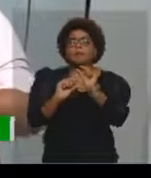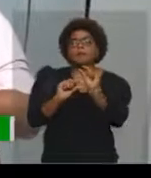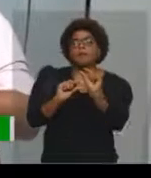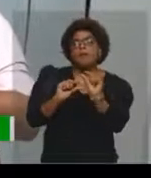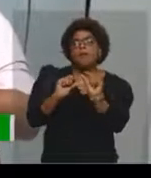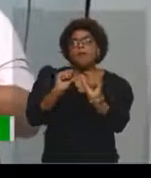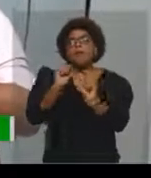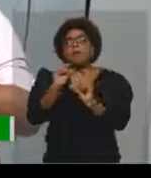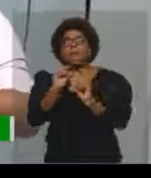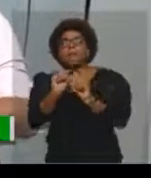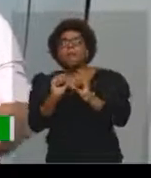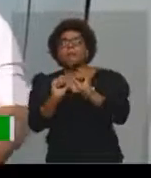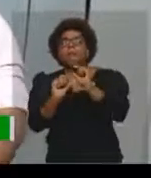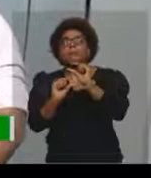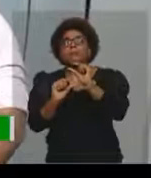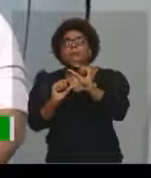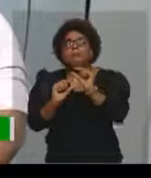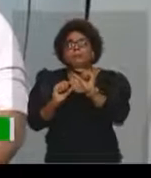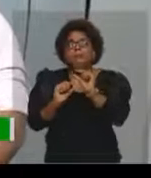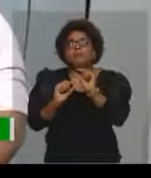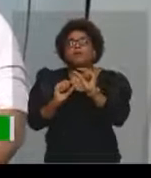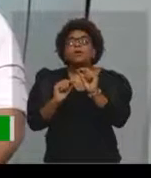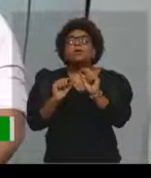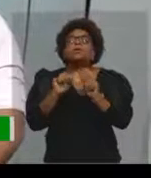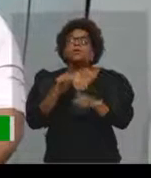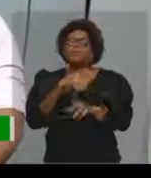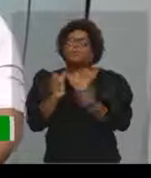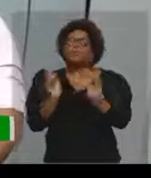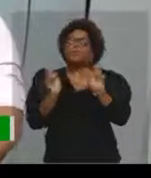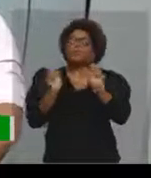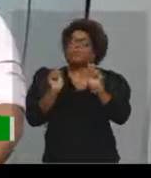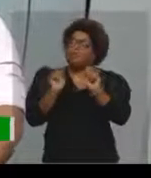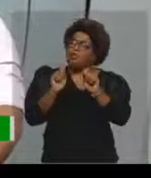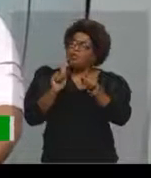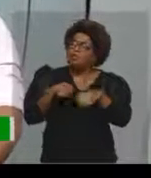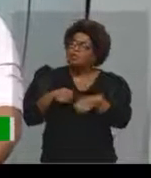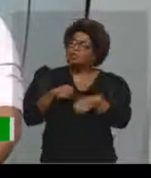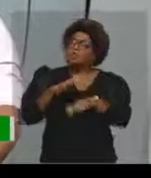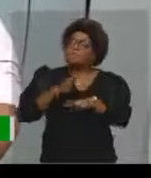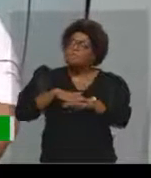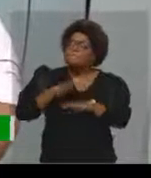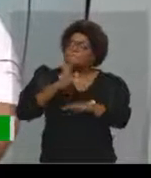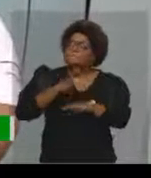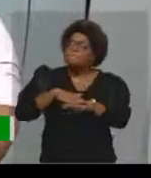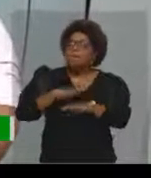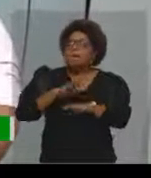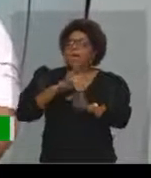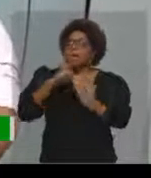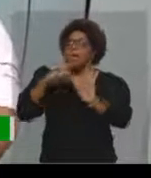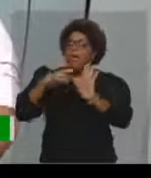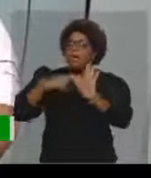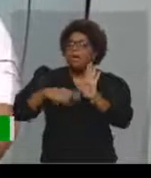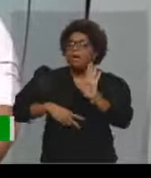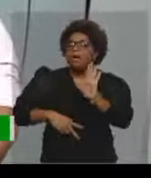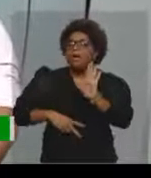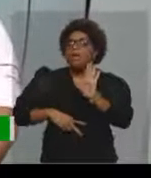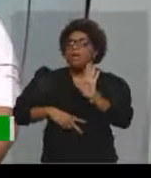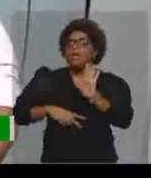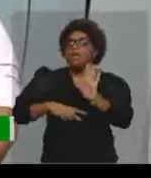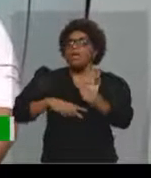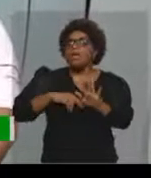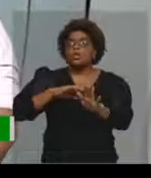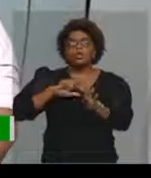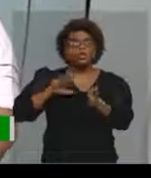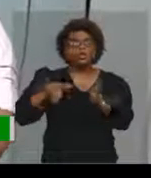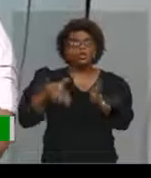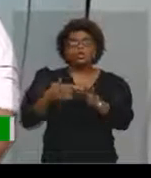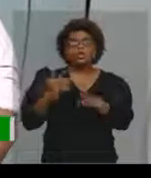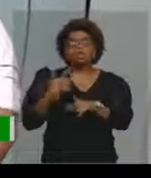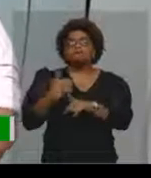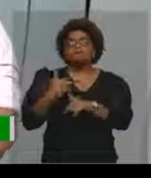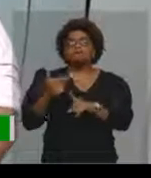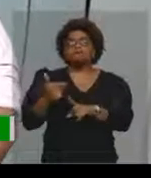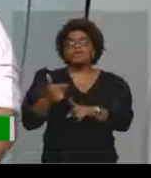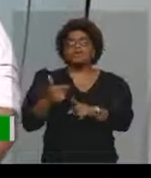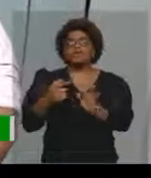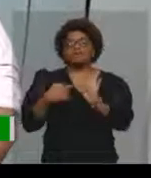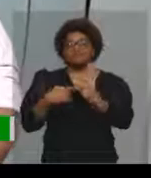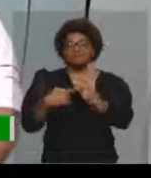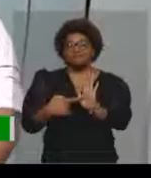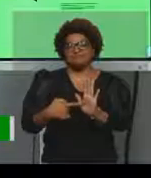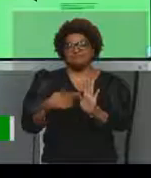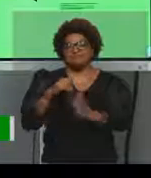pequenas coisas, que aí você, com certeza, daqui uns dias vai estar lendo de tudo que aparecer aí na sua frente.